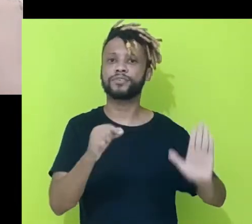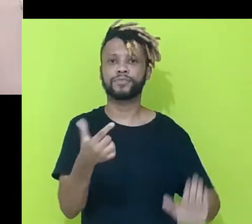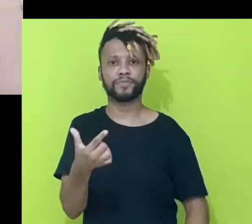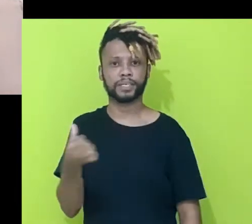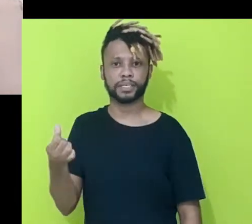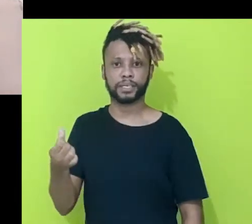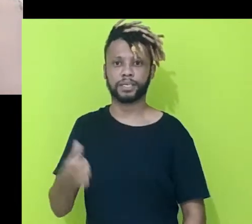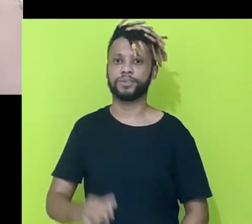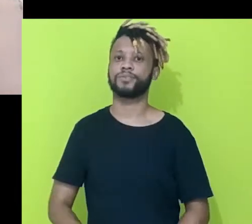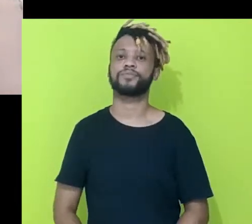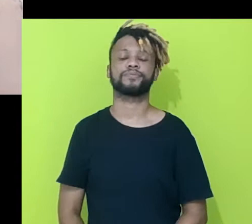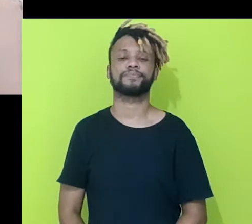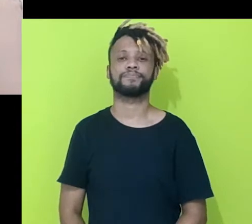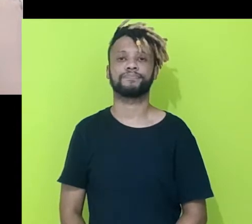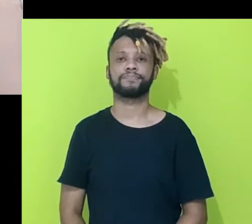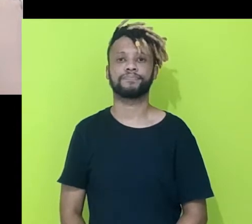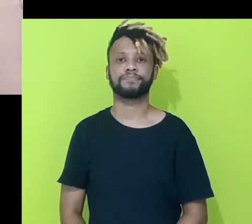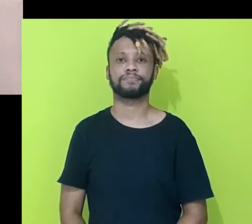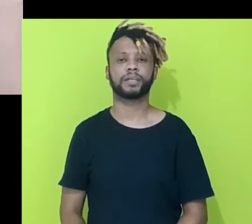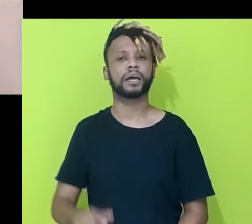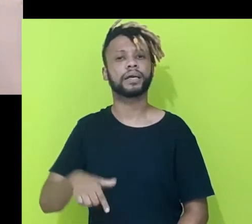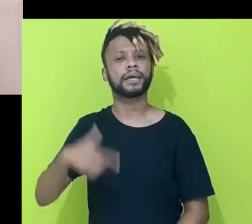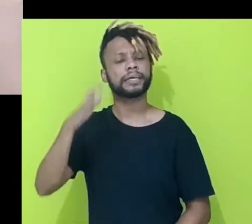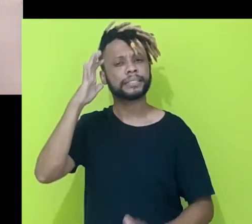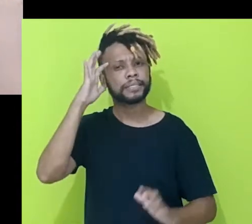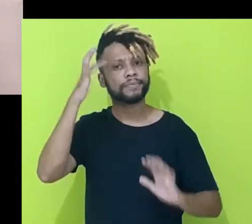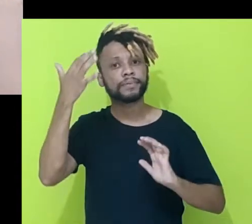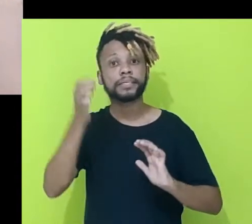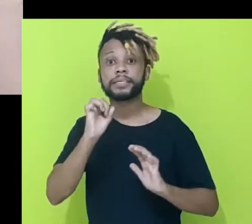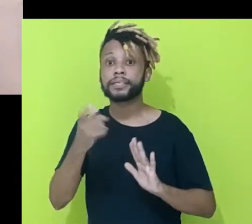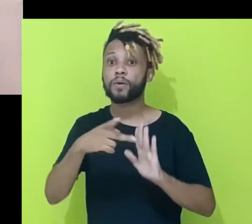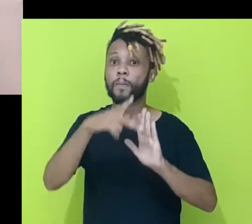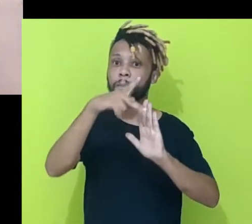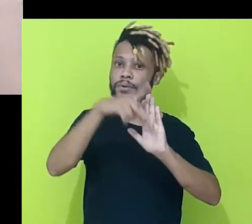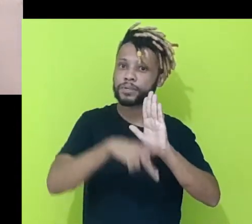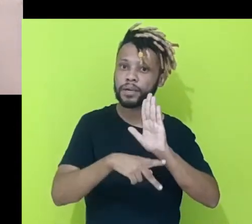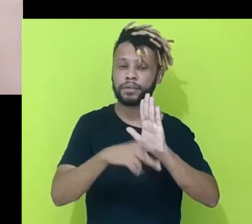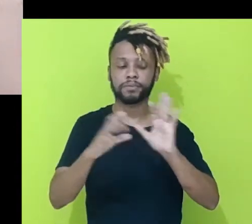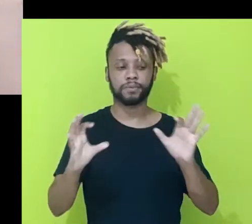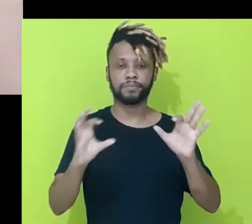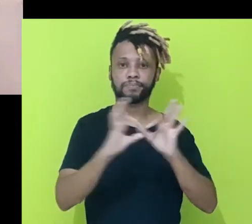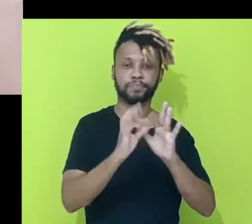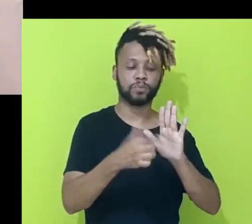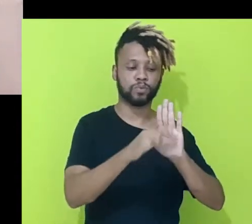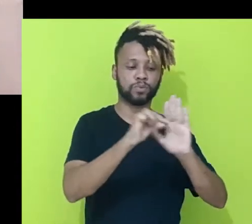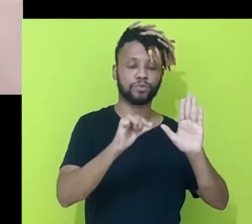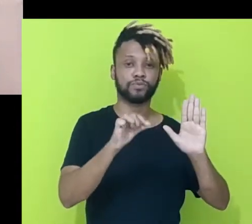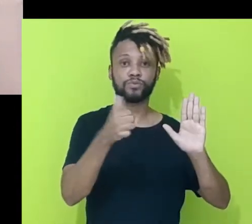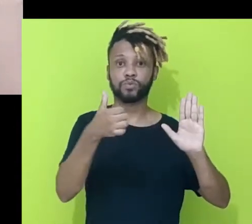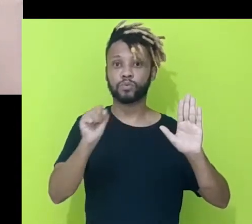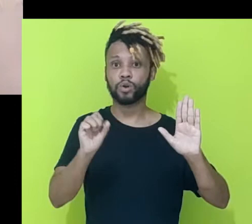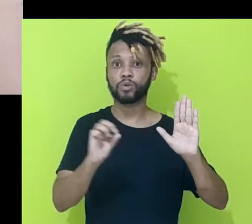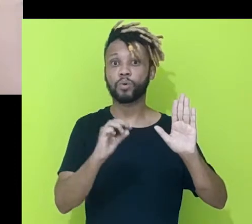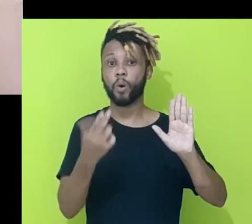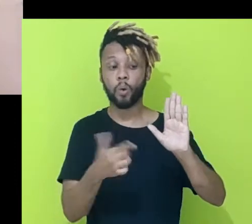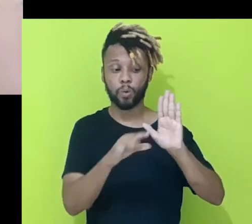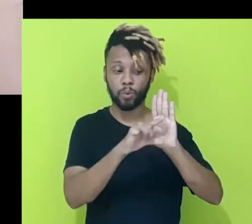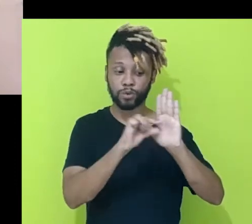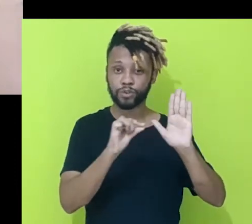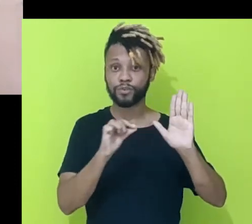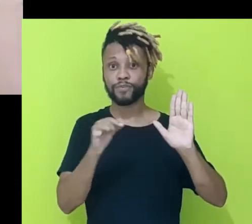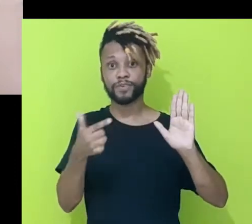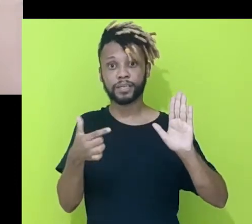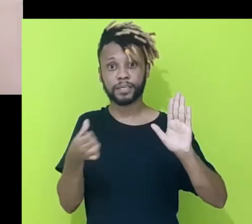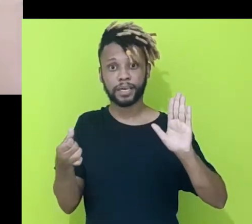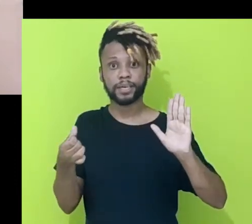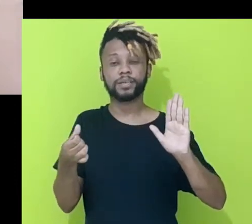como artigo 26. Quem define se o seu projeto é enquadrado no artigo